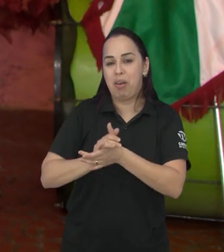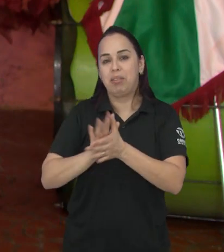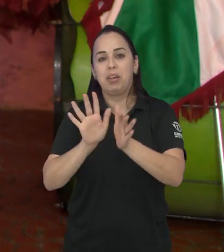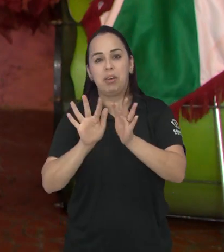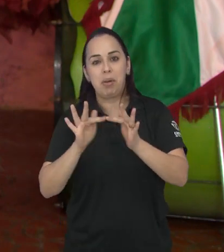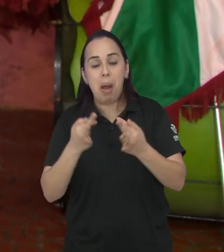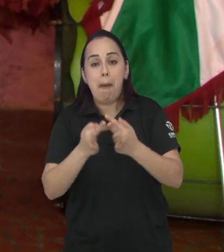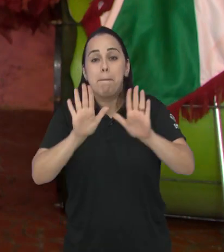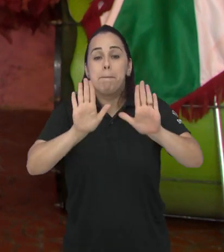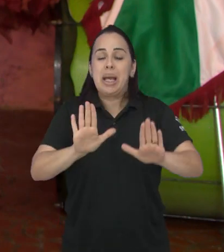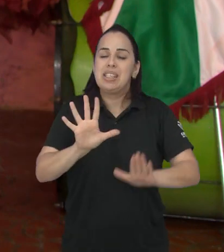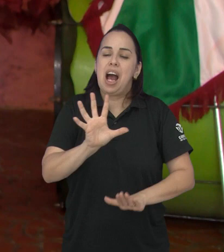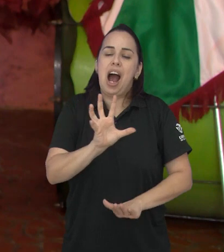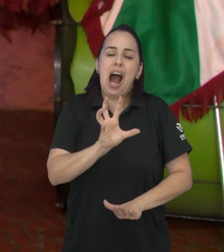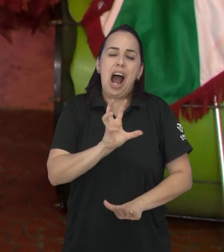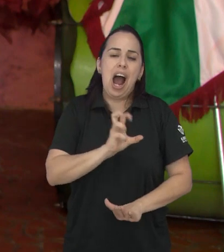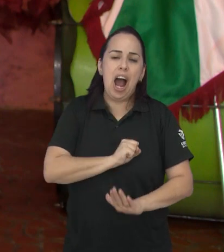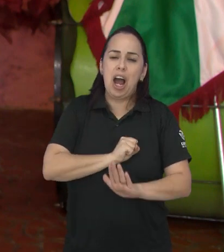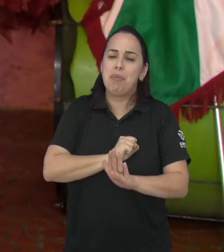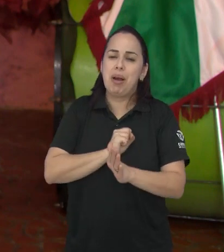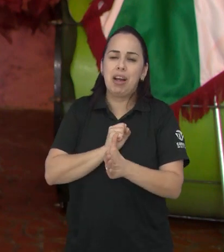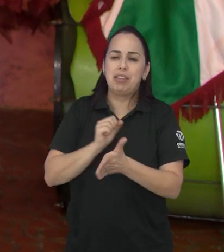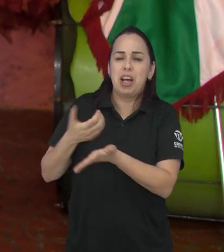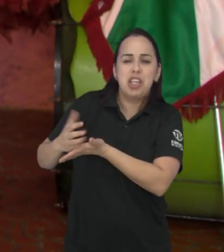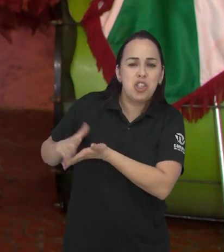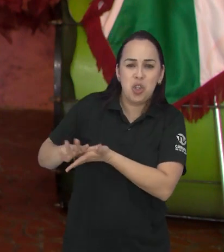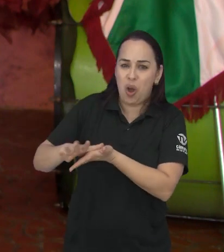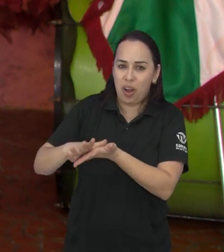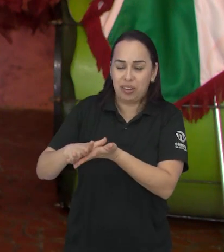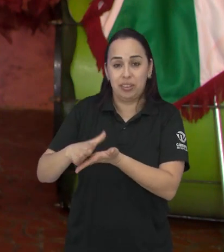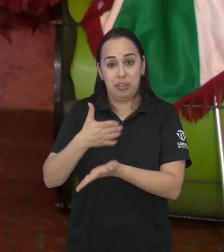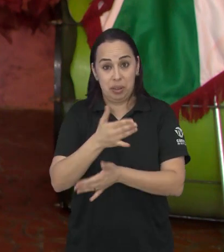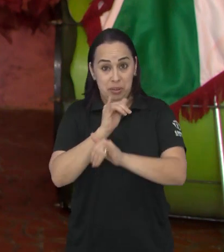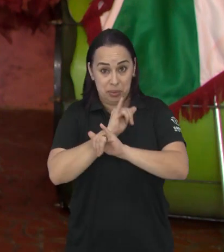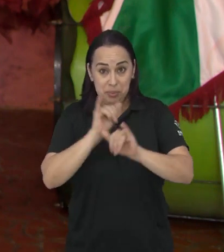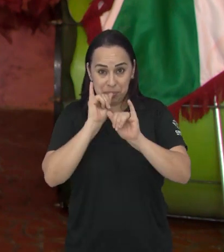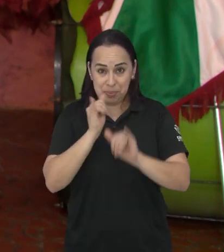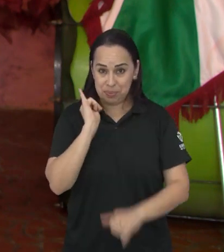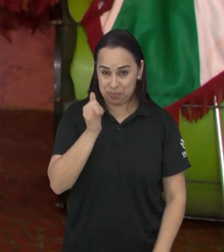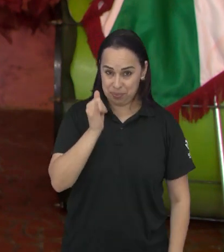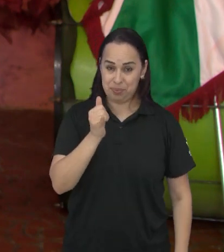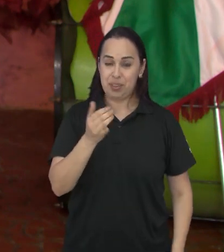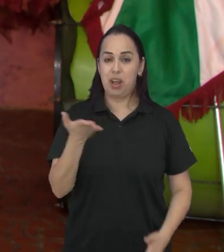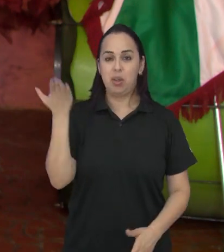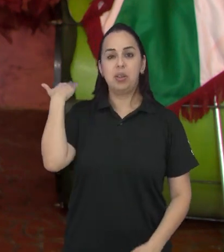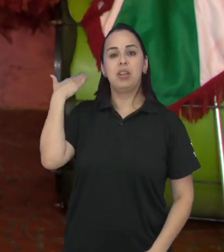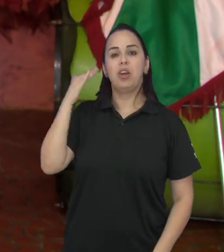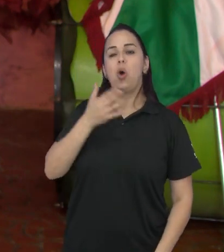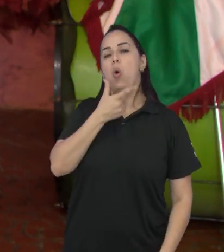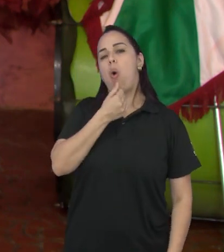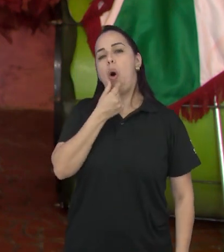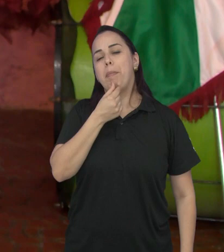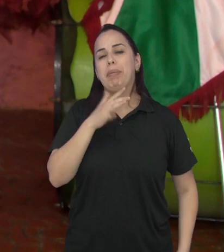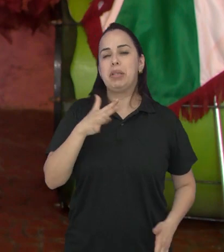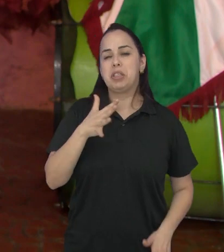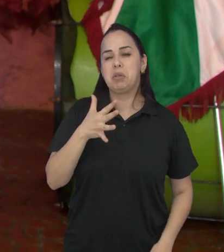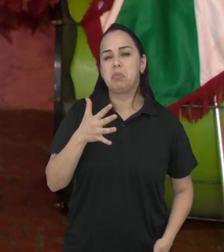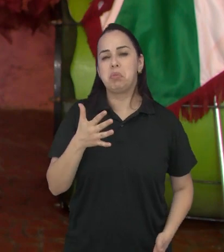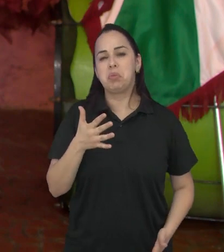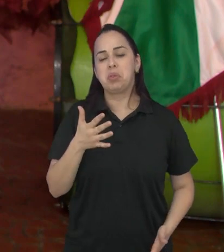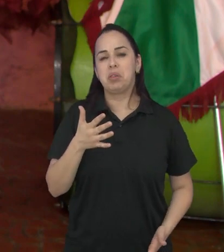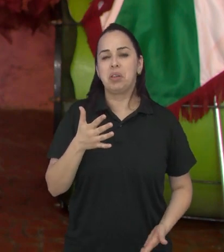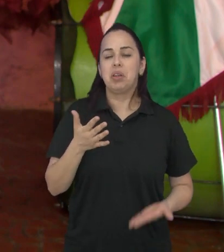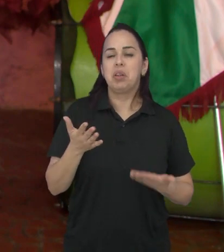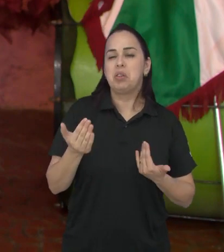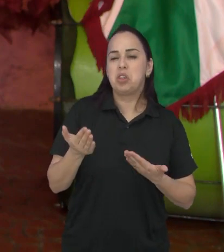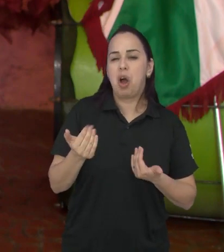homens, mulheres, já casados, com família, mas que têm um amor muito grande pela escola. Até eu contando para você, né, um jovem que na época